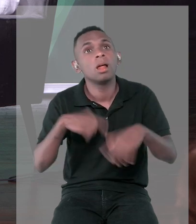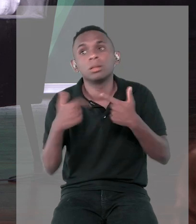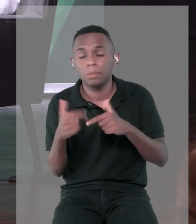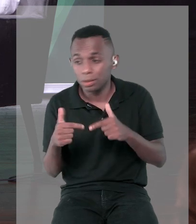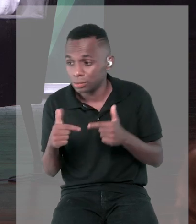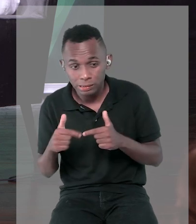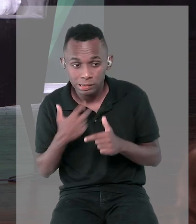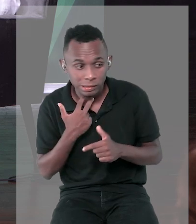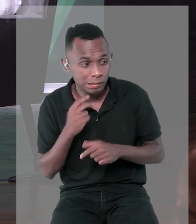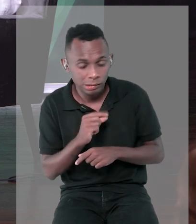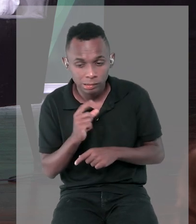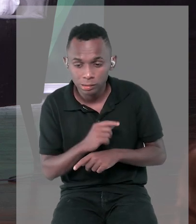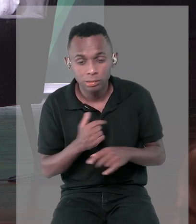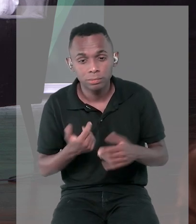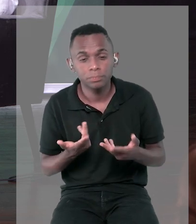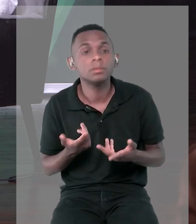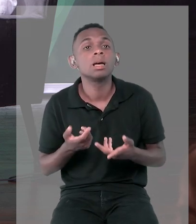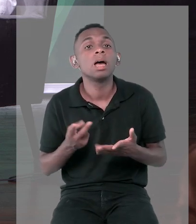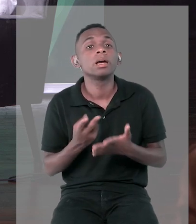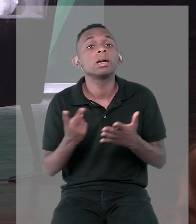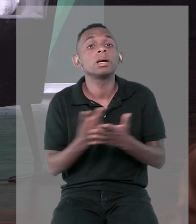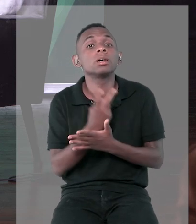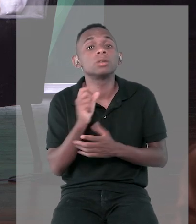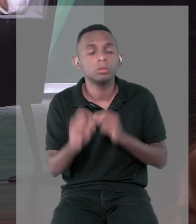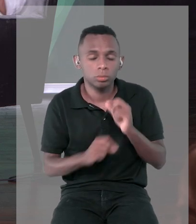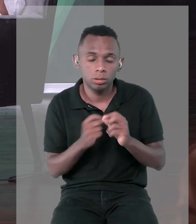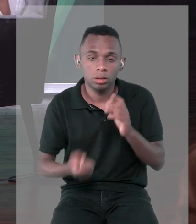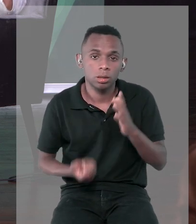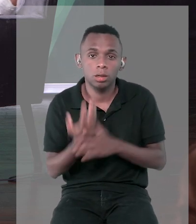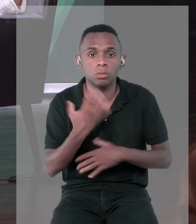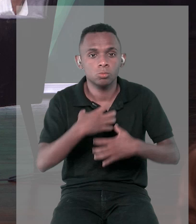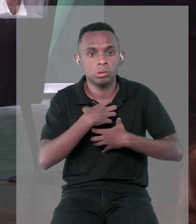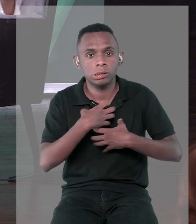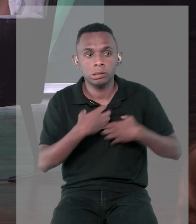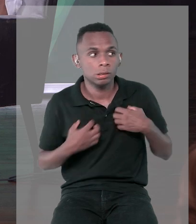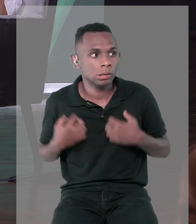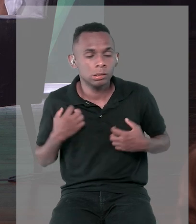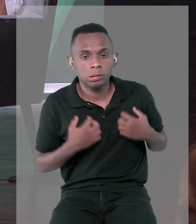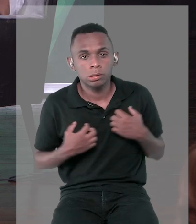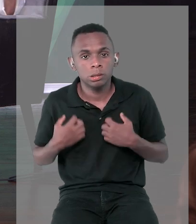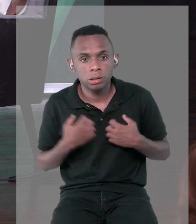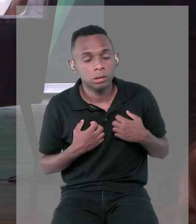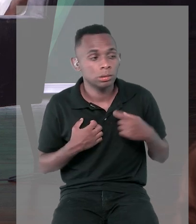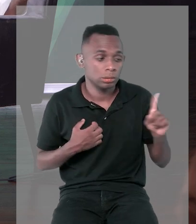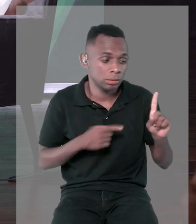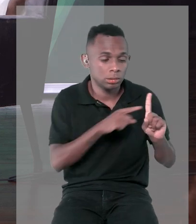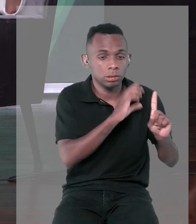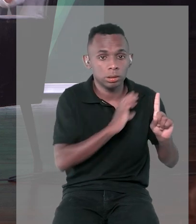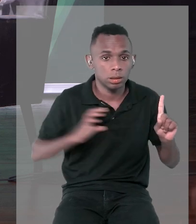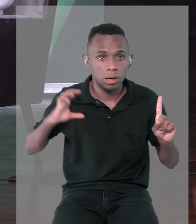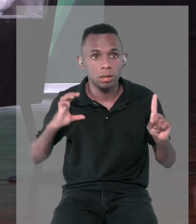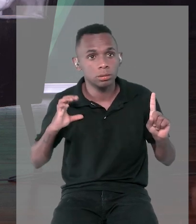JB trabalhando sem poder sair. Então, cria-se o quê? Cria-se um clima de tensão entre a